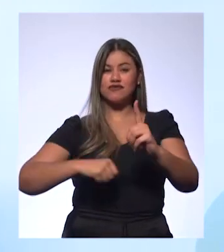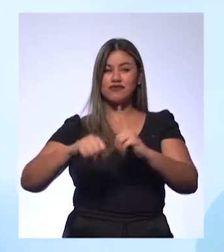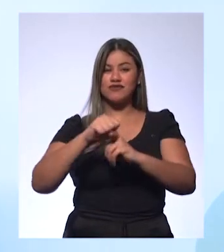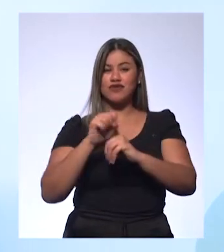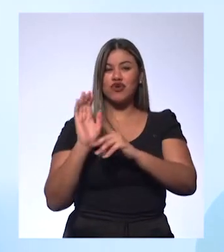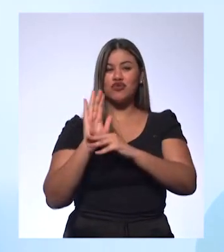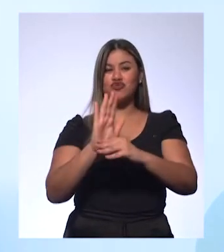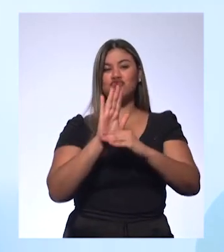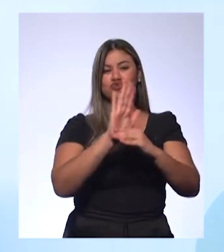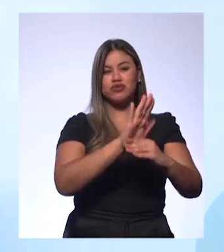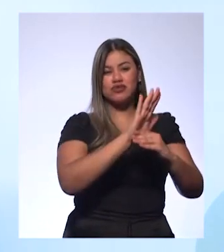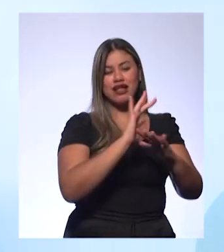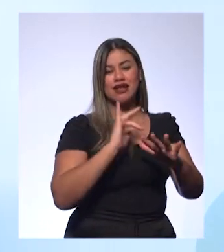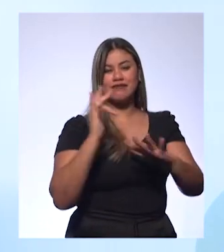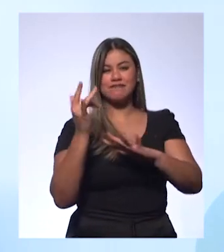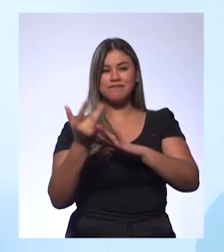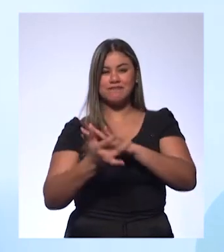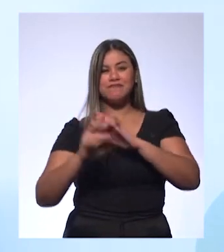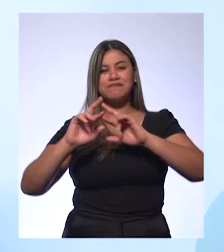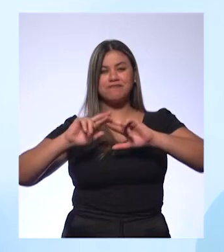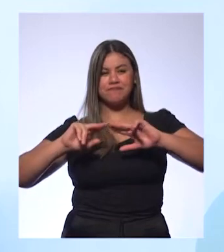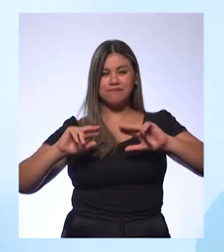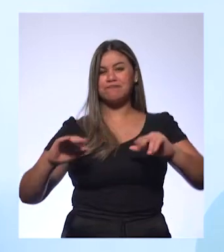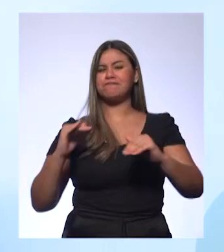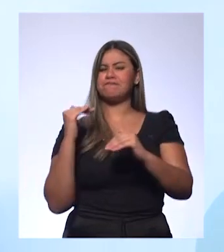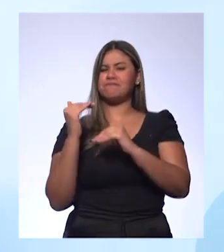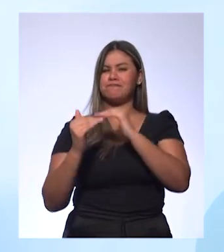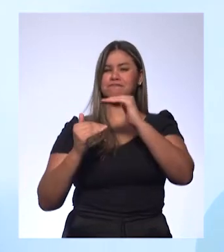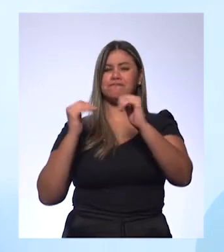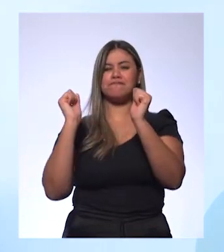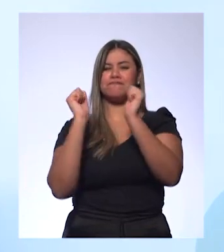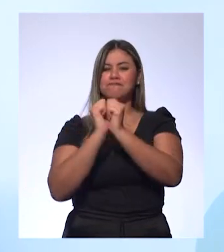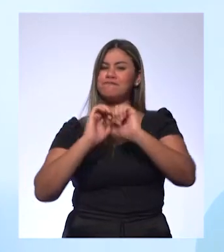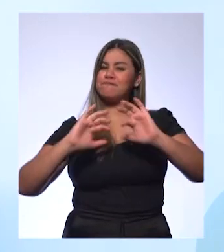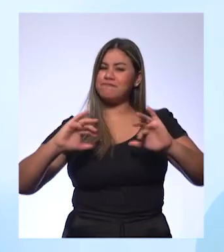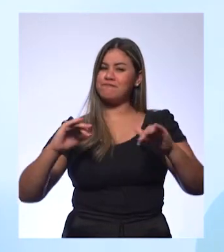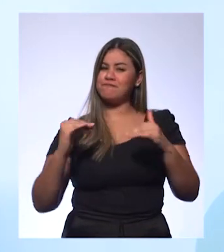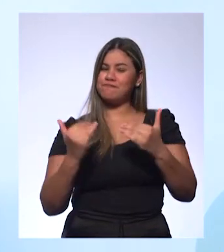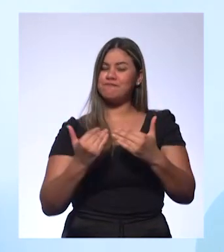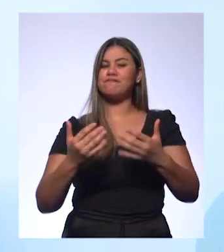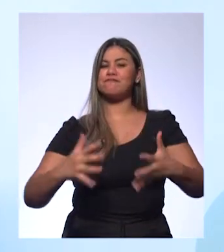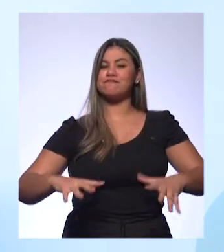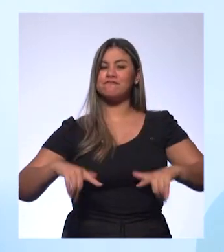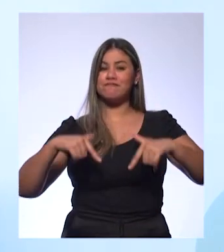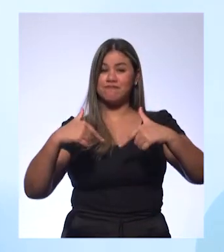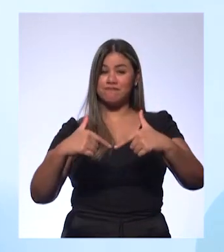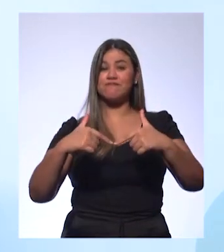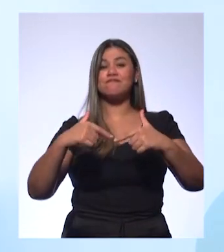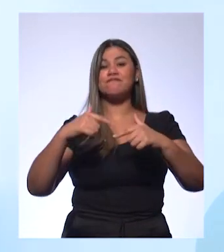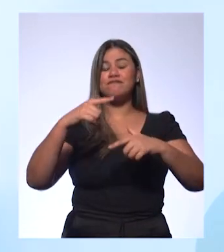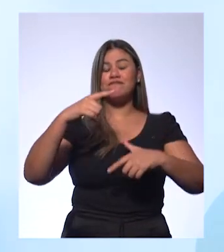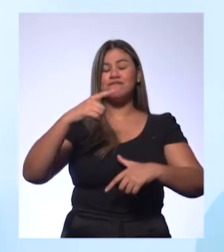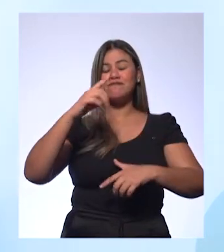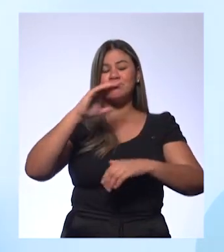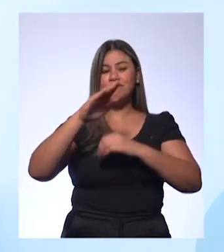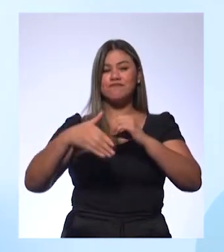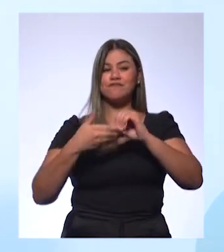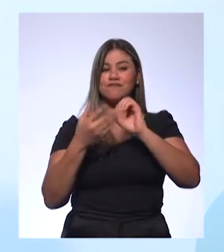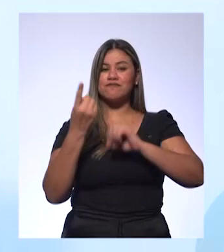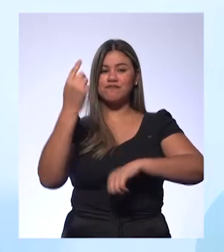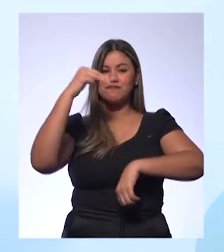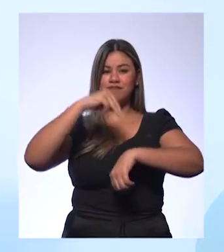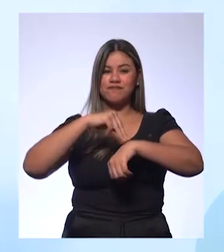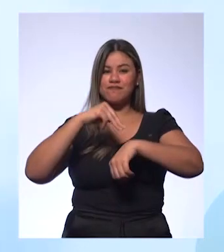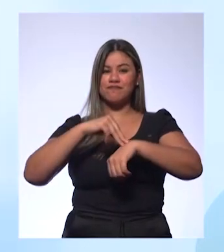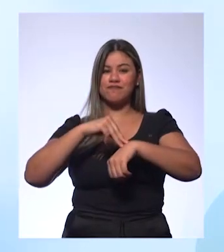de ajudar a fazer as redes sociais, desenvolver aí junto com a comunidade dela ações sustentáveis. Combinado? Então, vou dar um minutinho